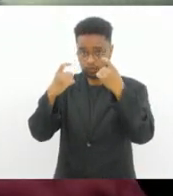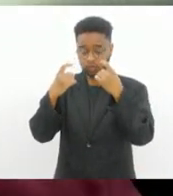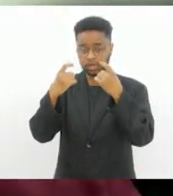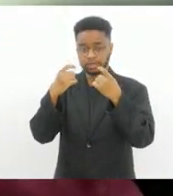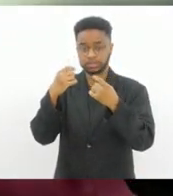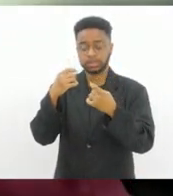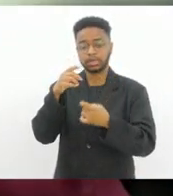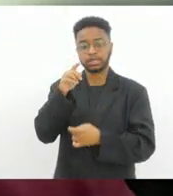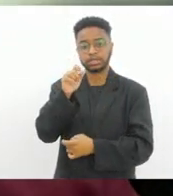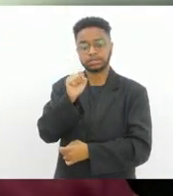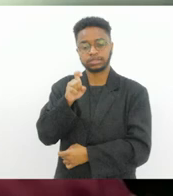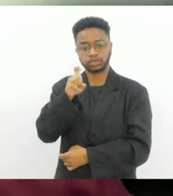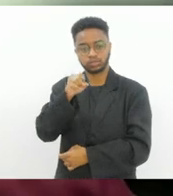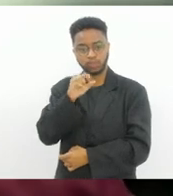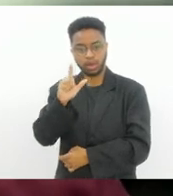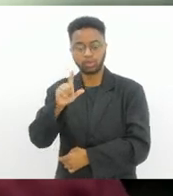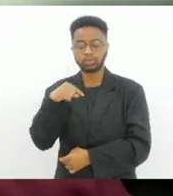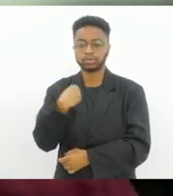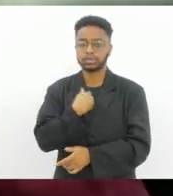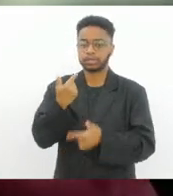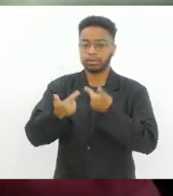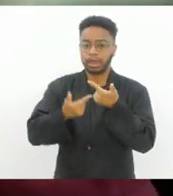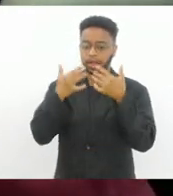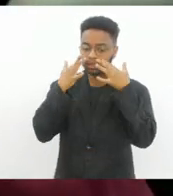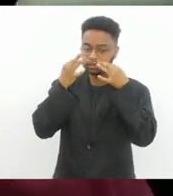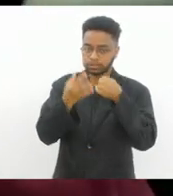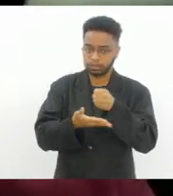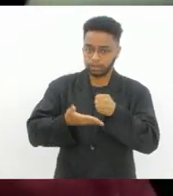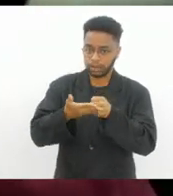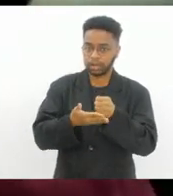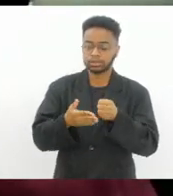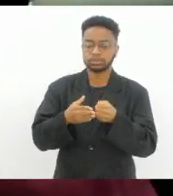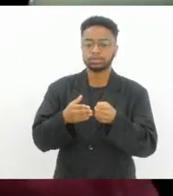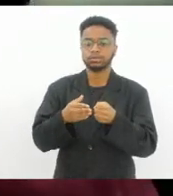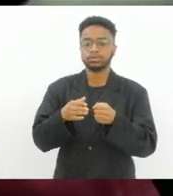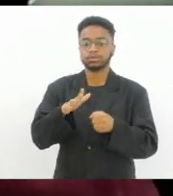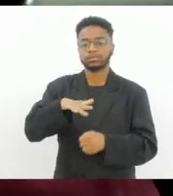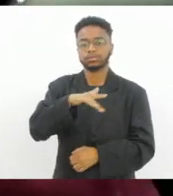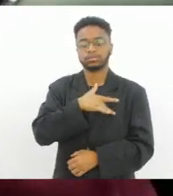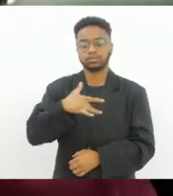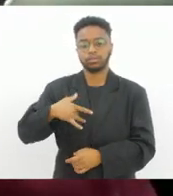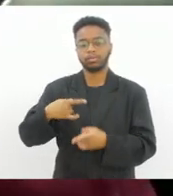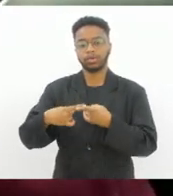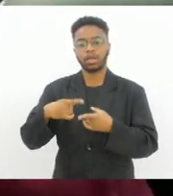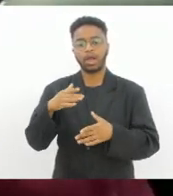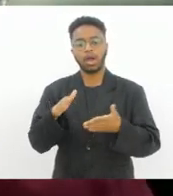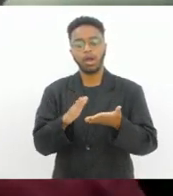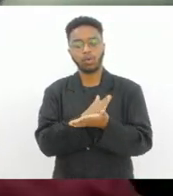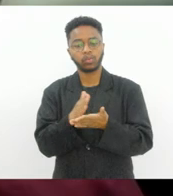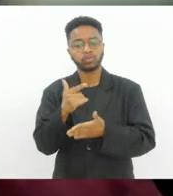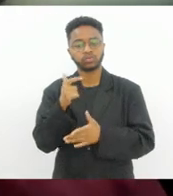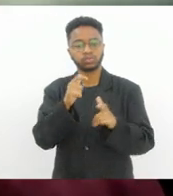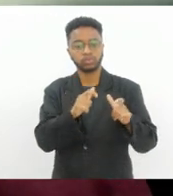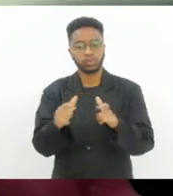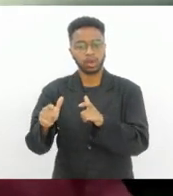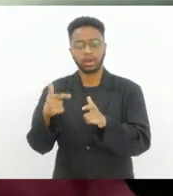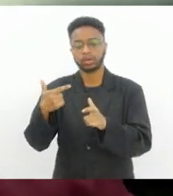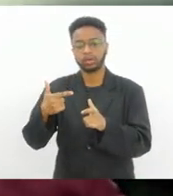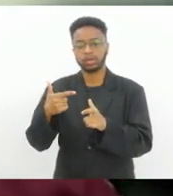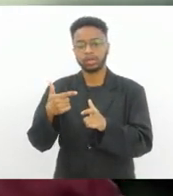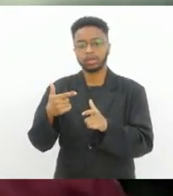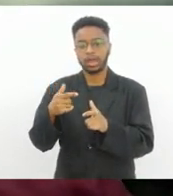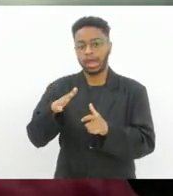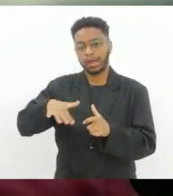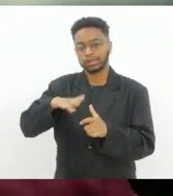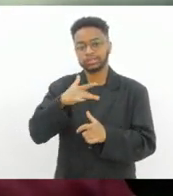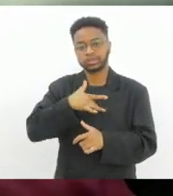trabalhar, especialmente na atenção primária, que em muitos lugares onde os serviços de saúde não contam